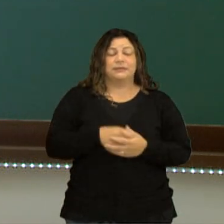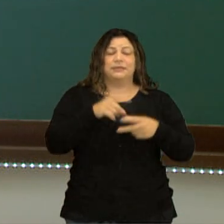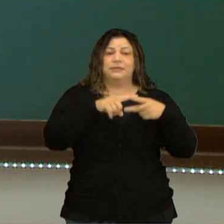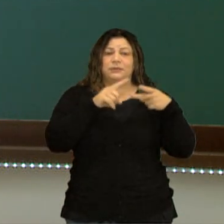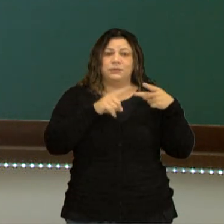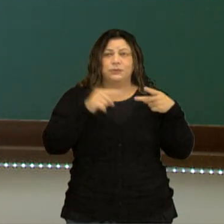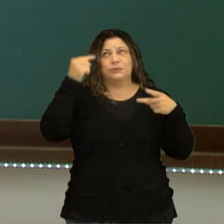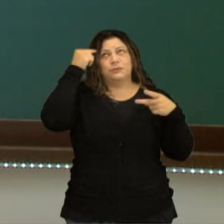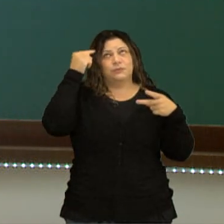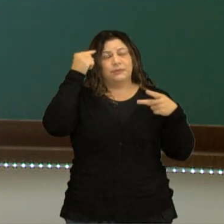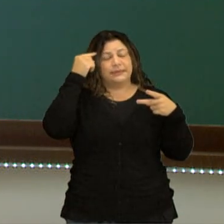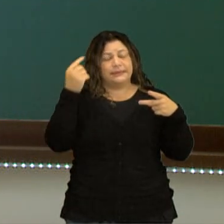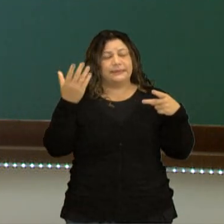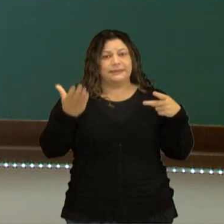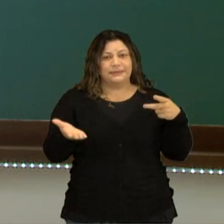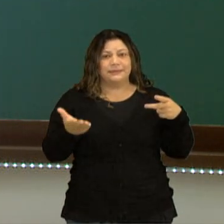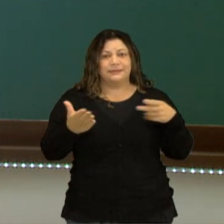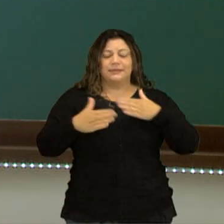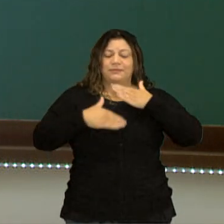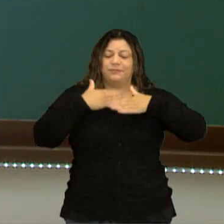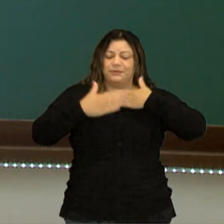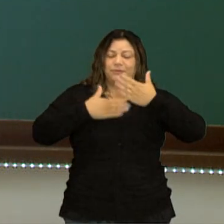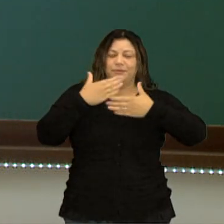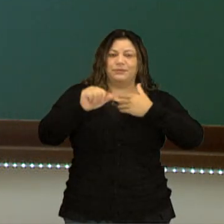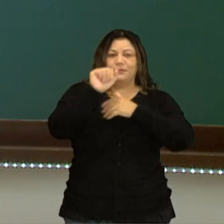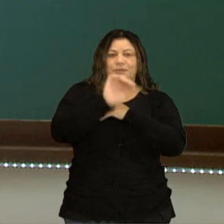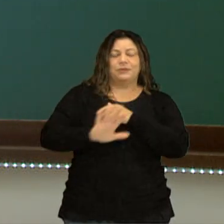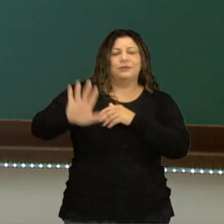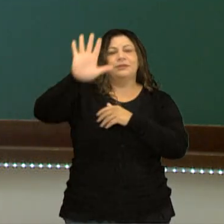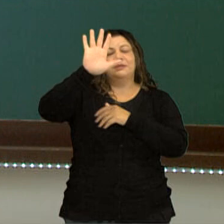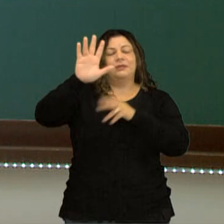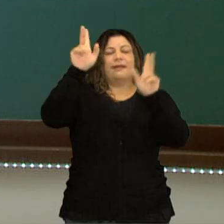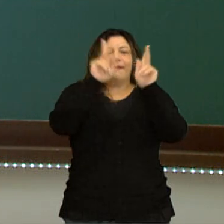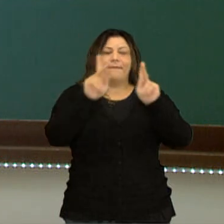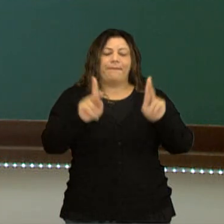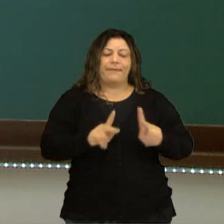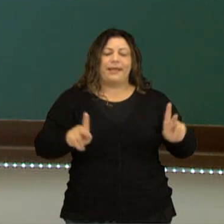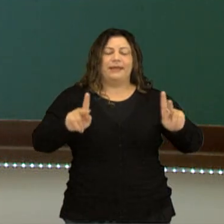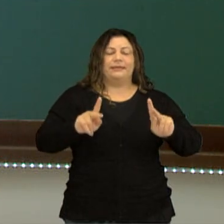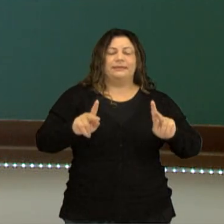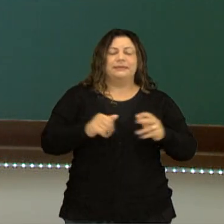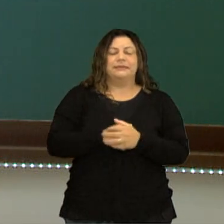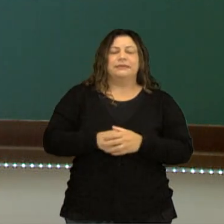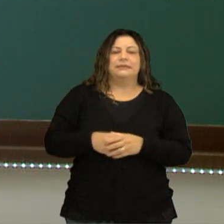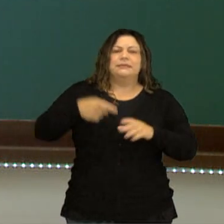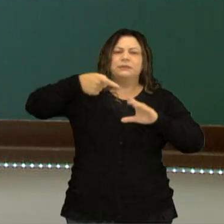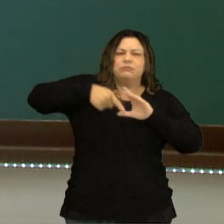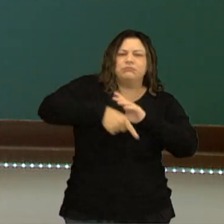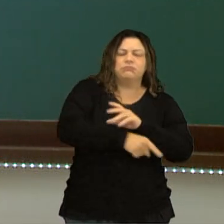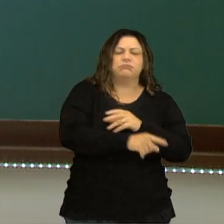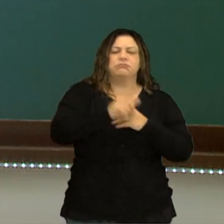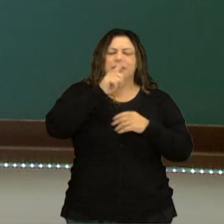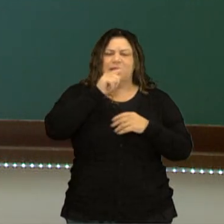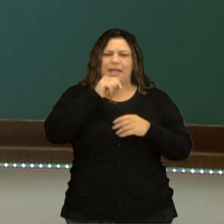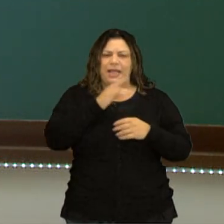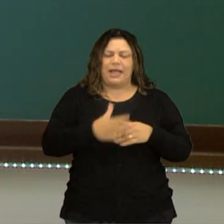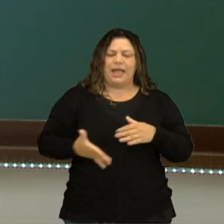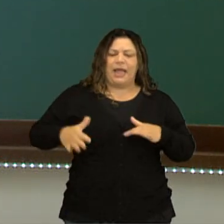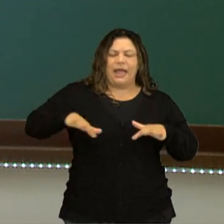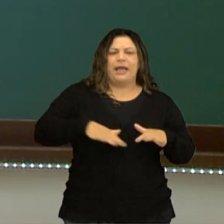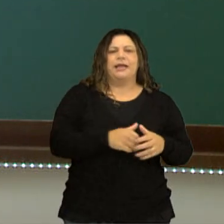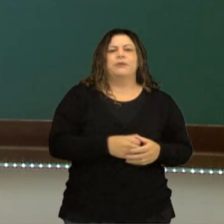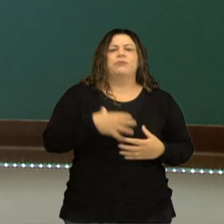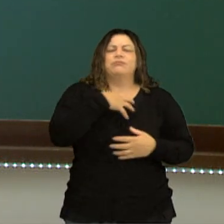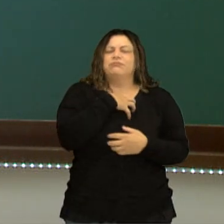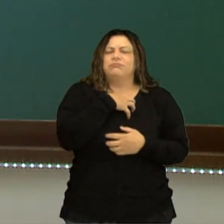funções pensadas aí para construir essa imagem de paz, de um mergulho na água, de você sair e ter uma ótima